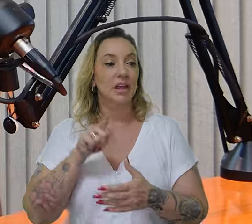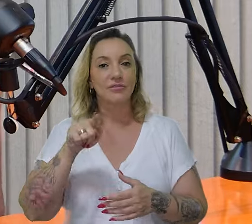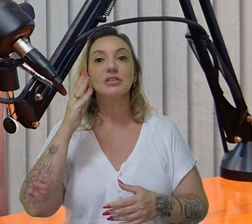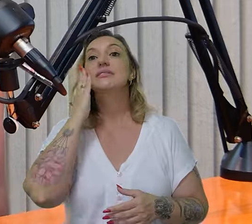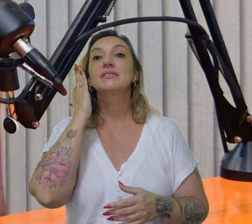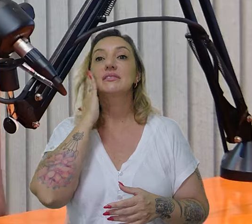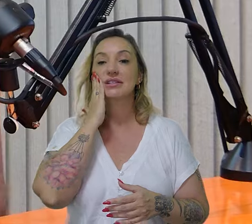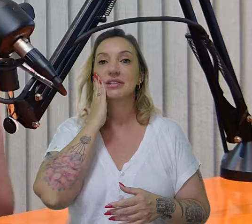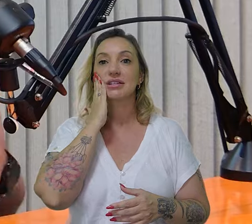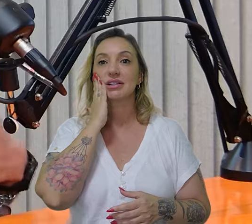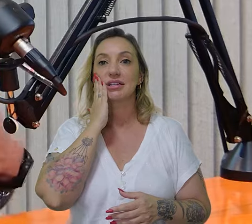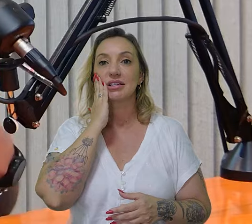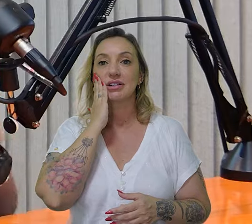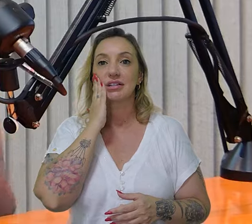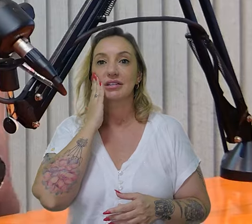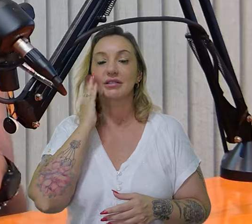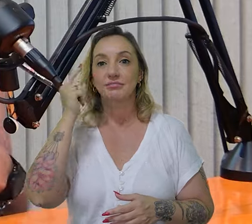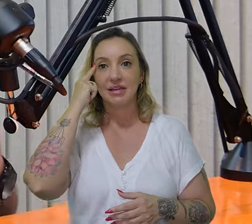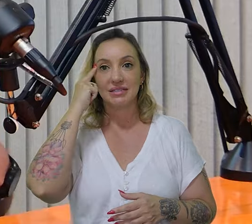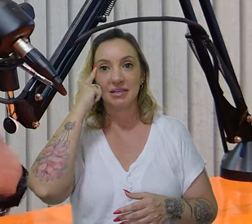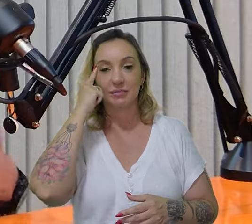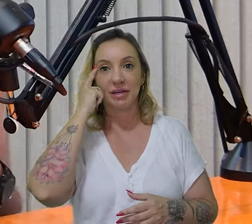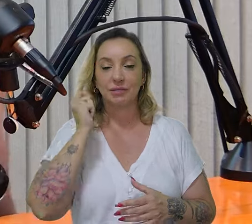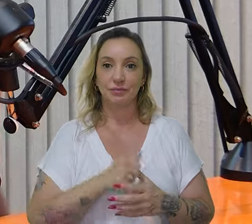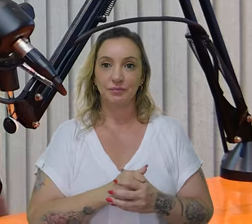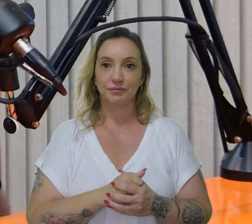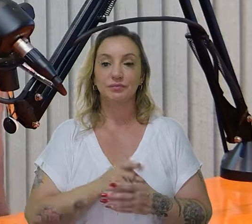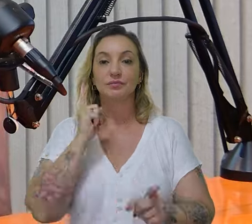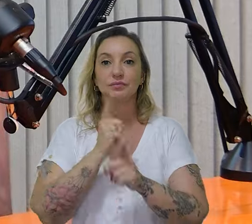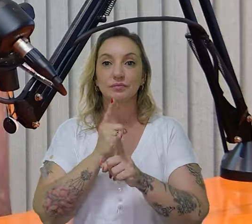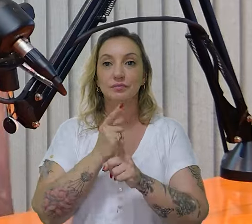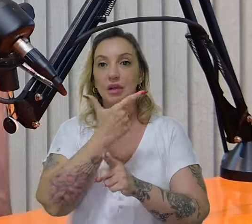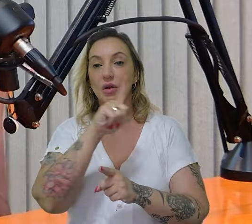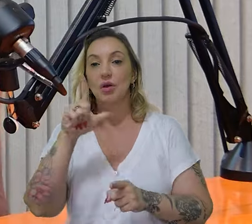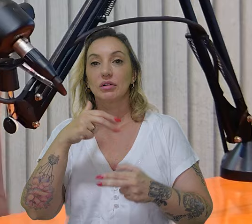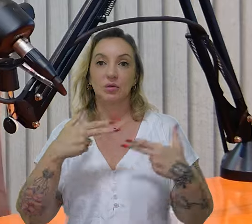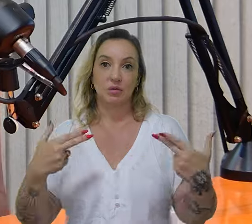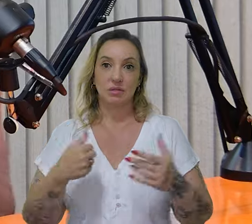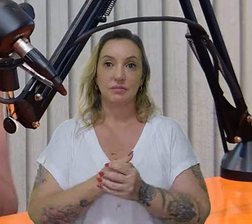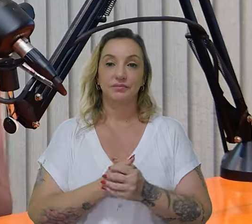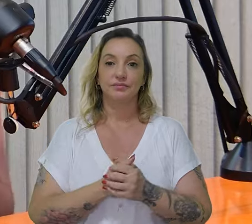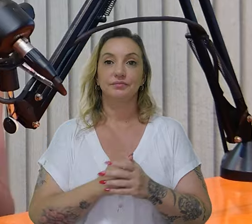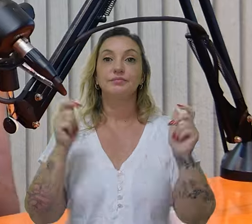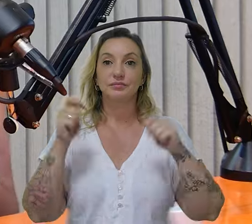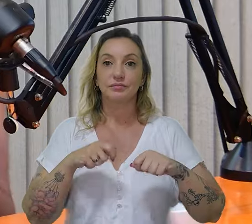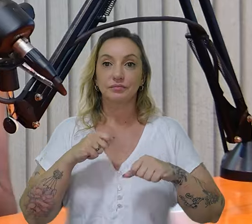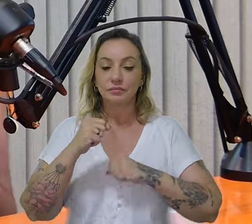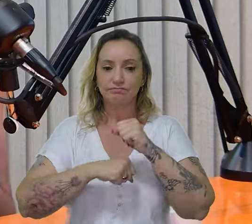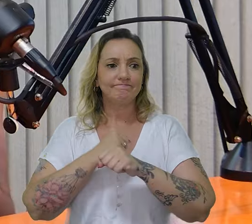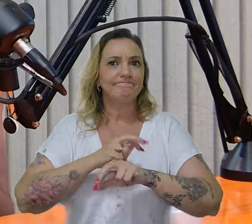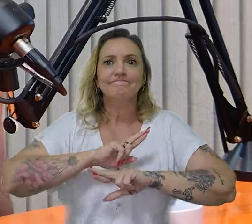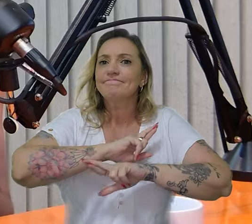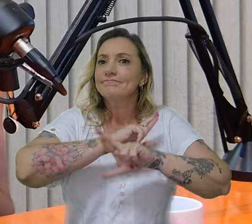saber ter ter esse esse pensamento lateral né encontrar uma uma outra saída isso dá anos luz de